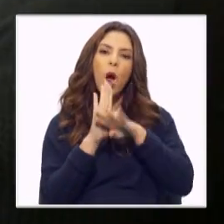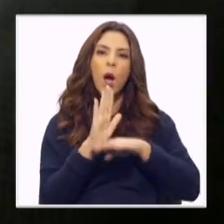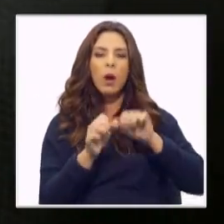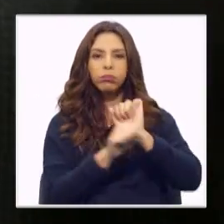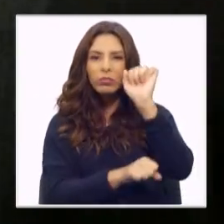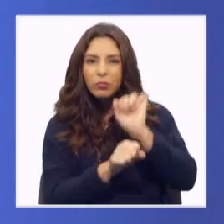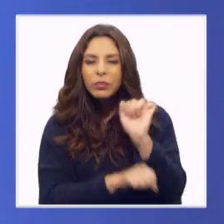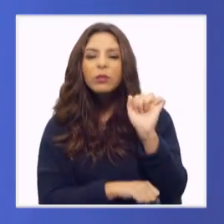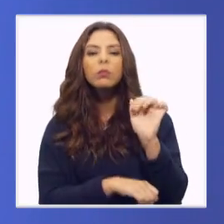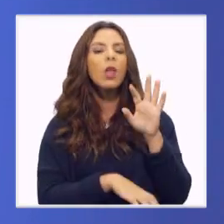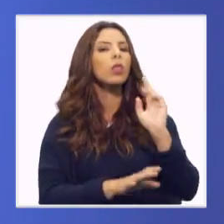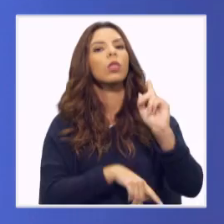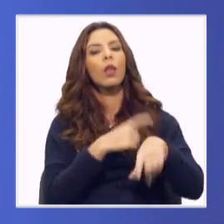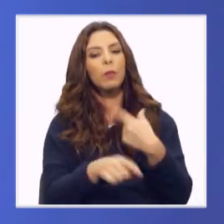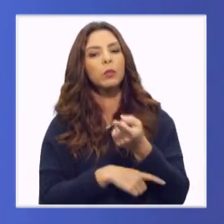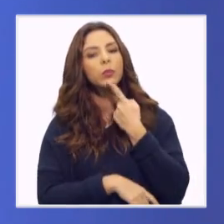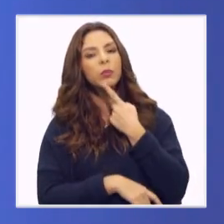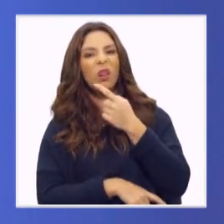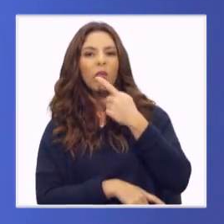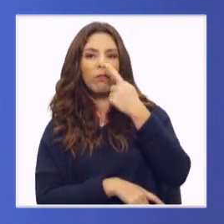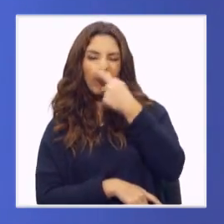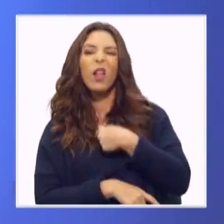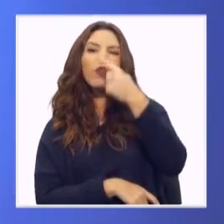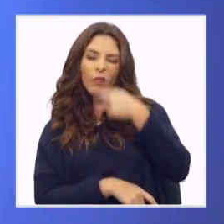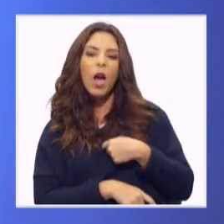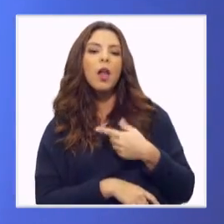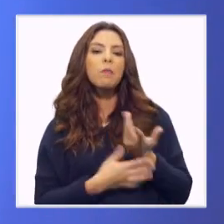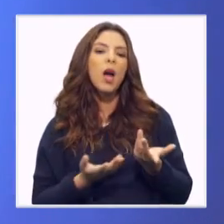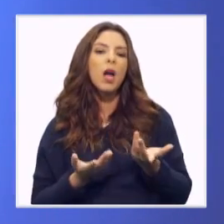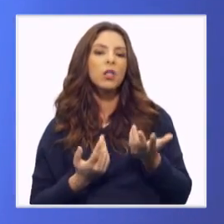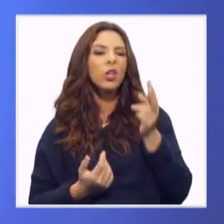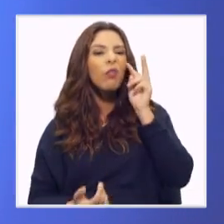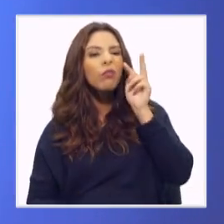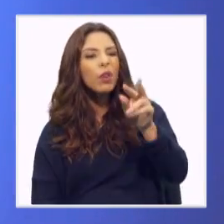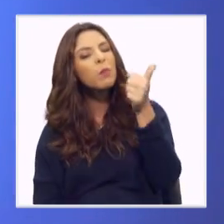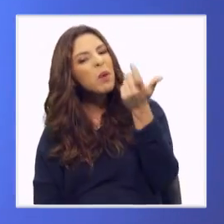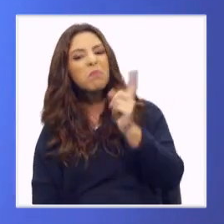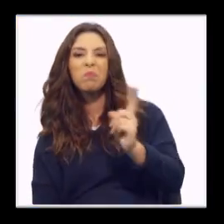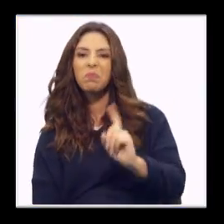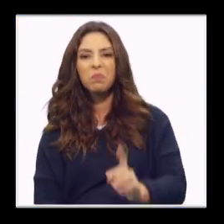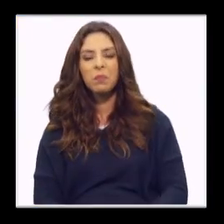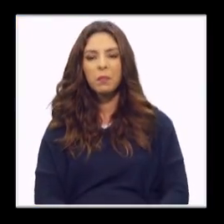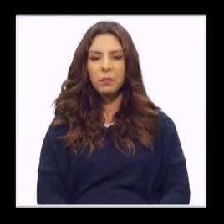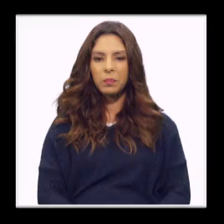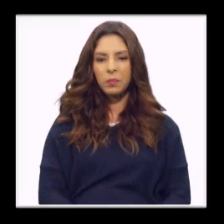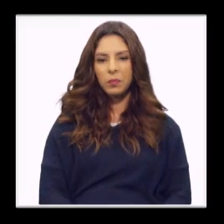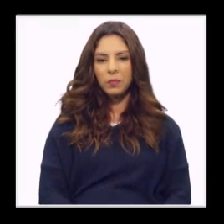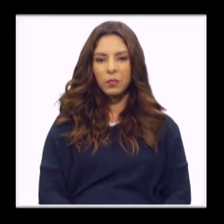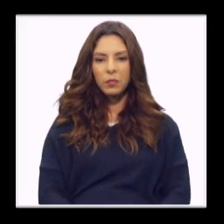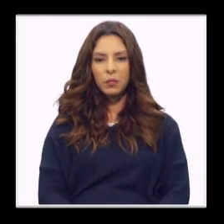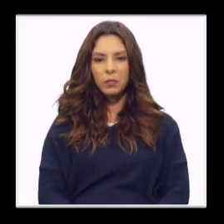com o programa. Depois de ter exportado é que eu me apercebi de alguns erros, mas eram coisas que não se viam muito bem.